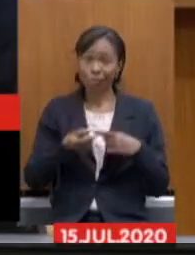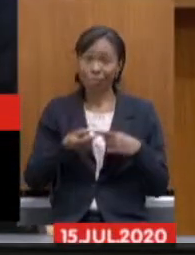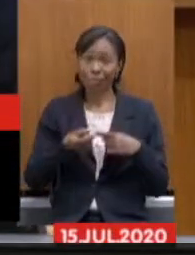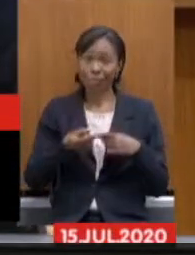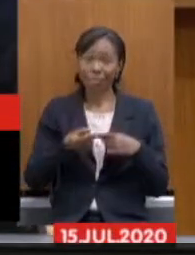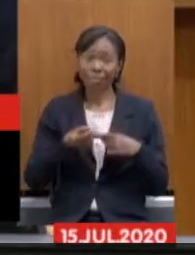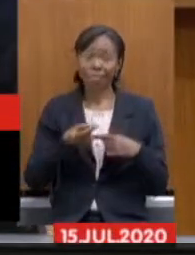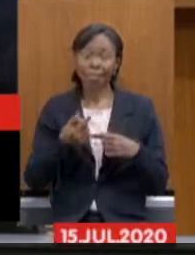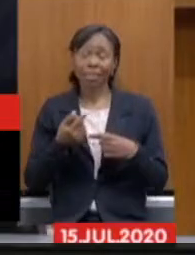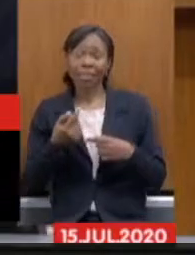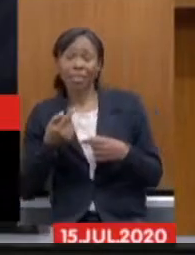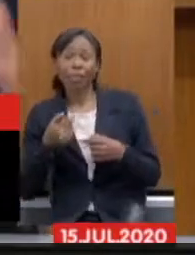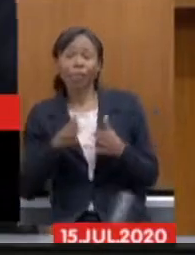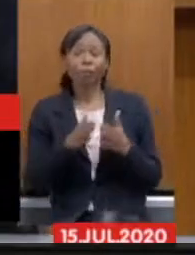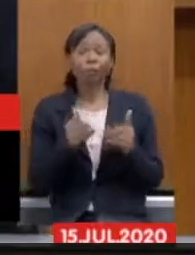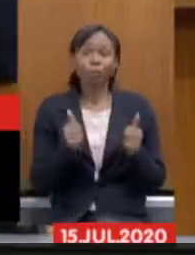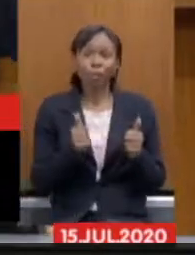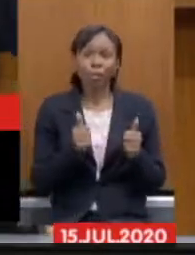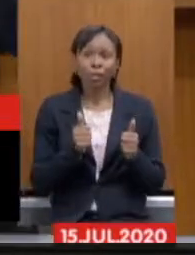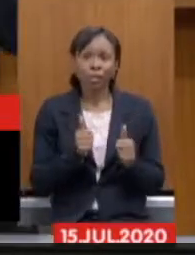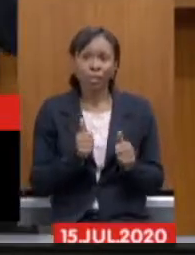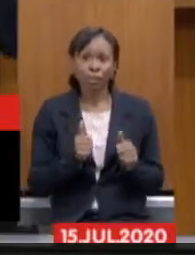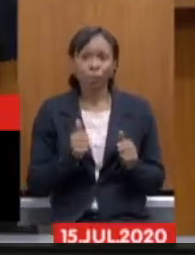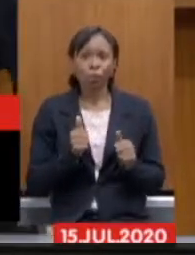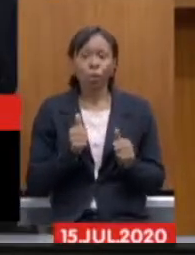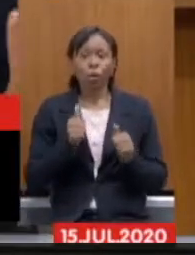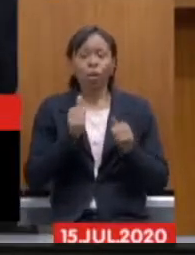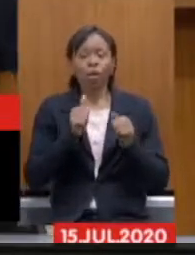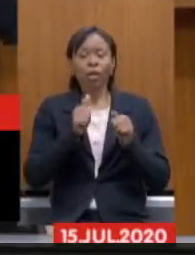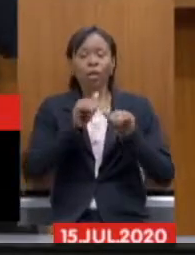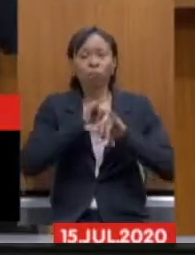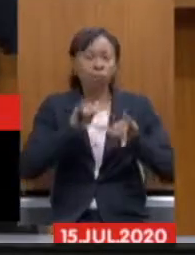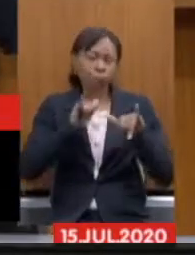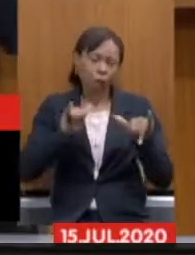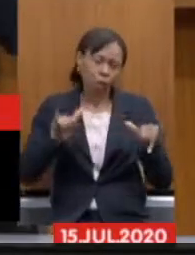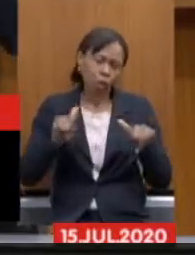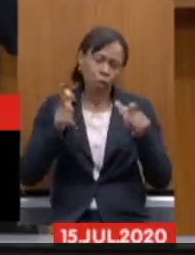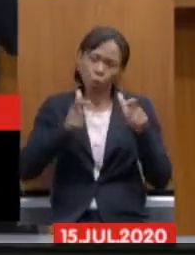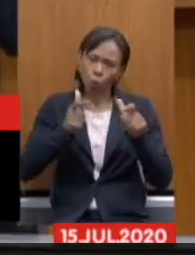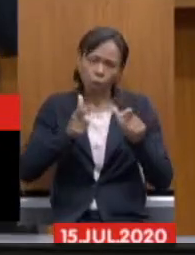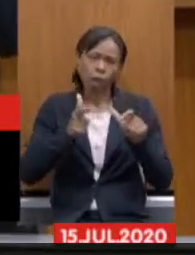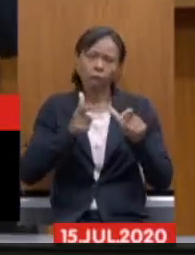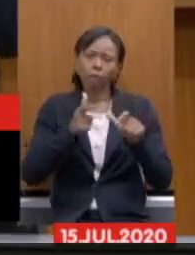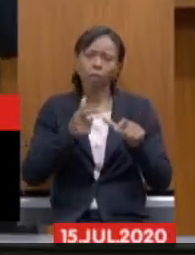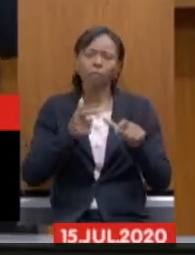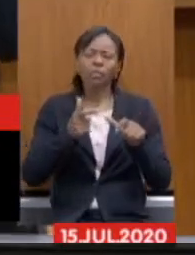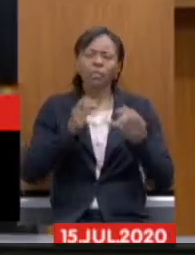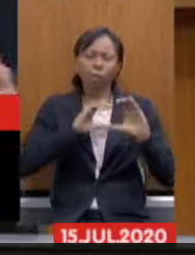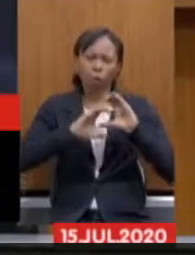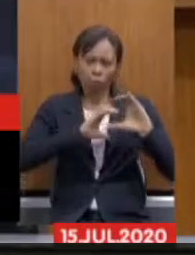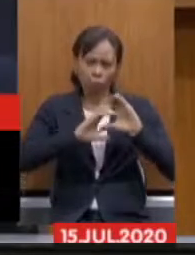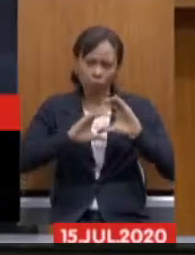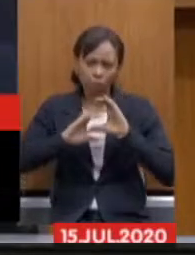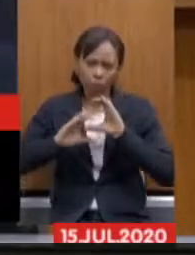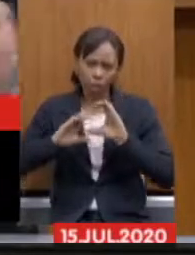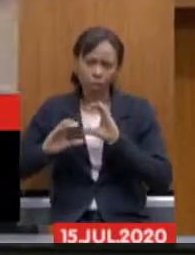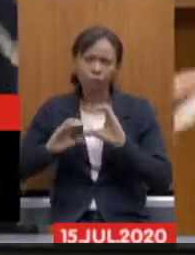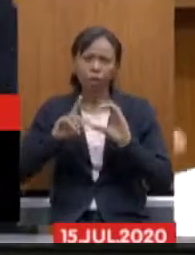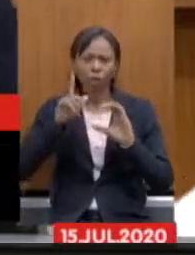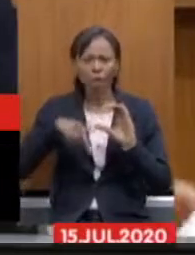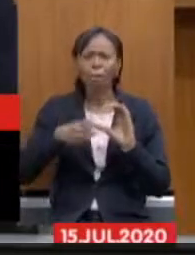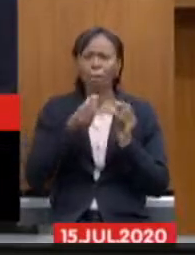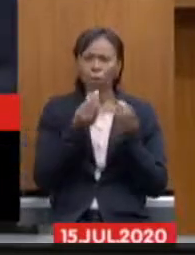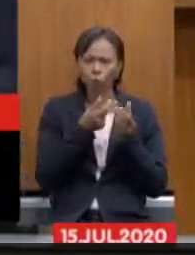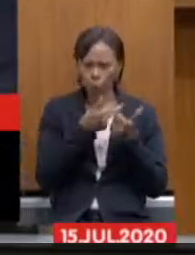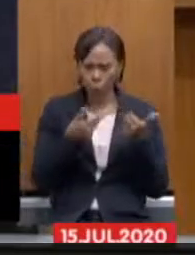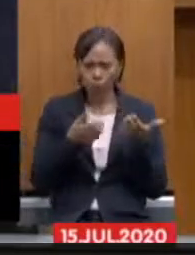aqui e dick o pessoal publico em algum lugar dos canais de comunicação que são muitas as contribuições